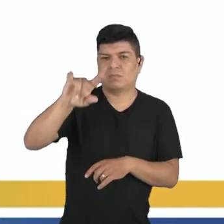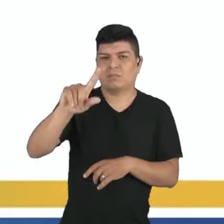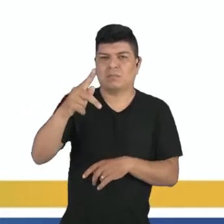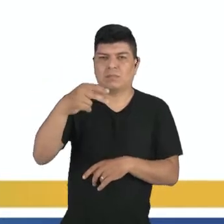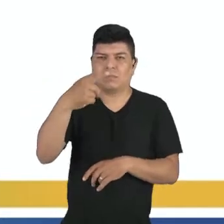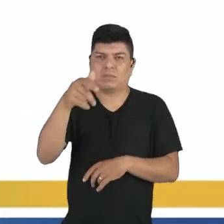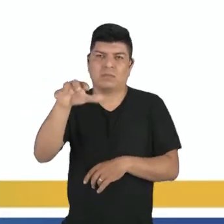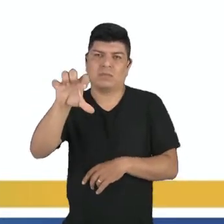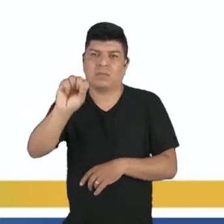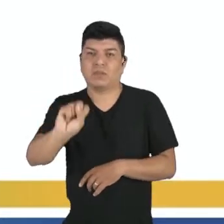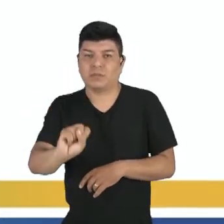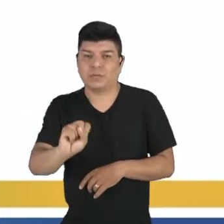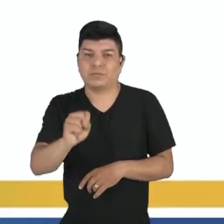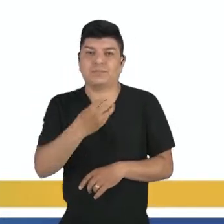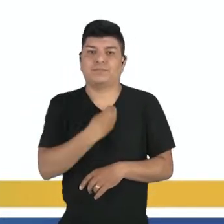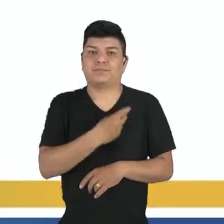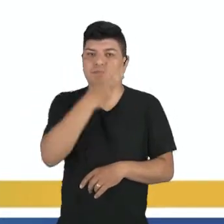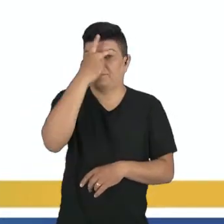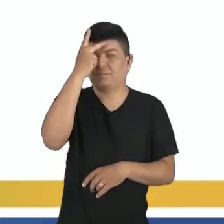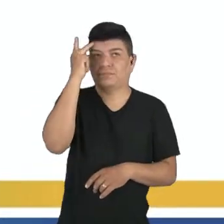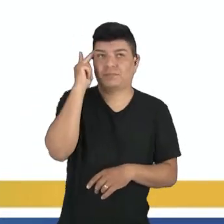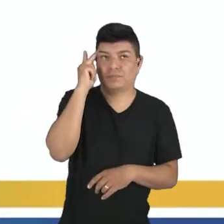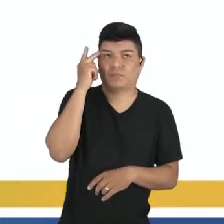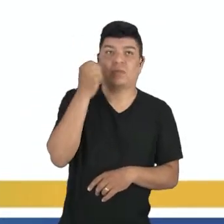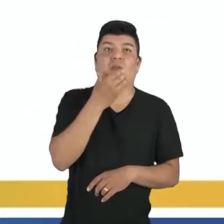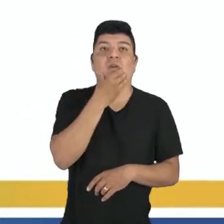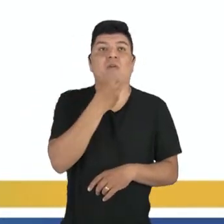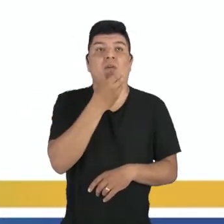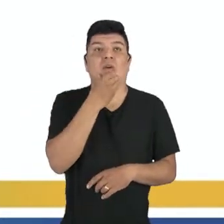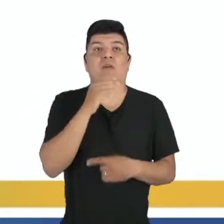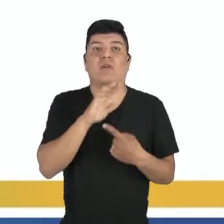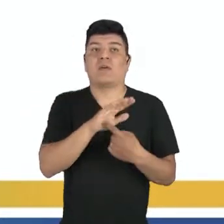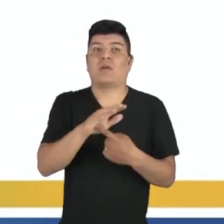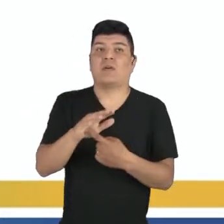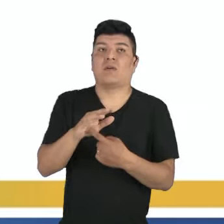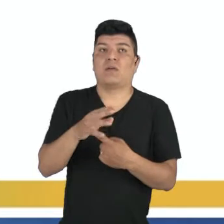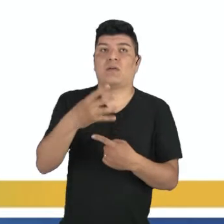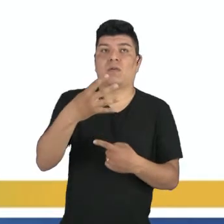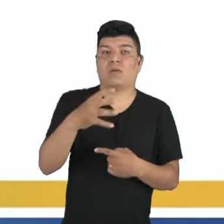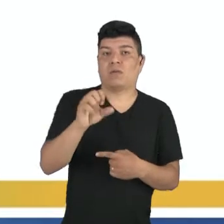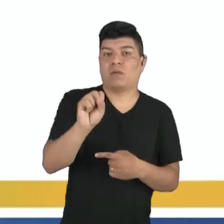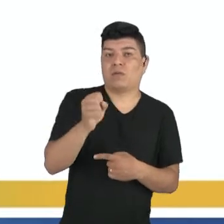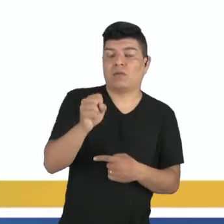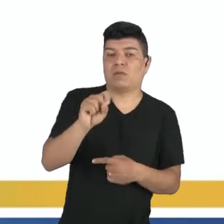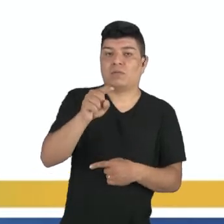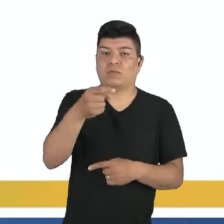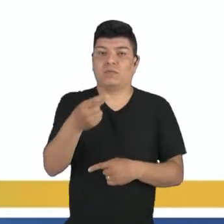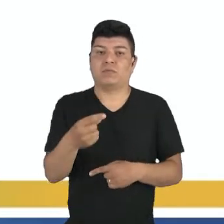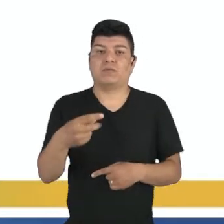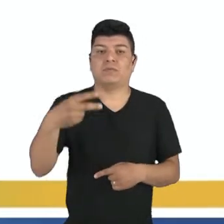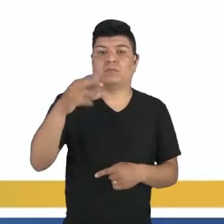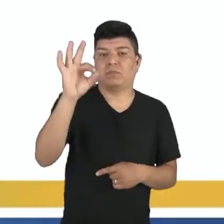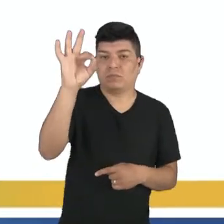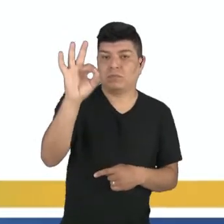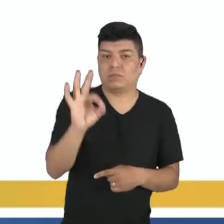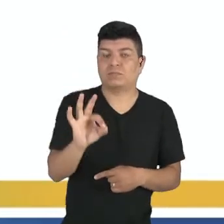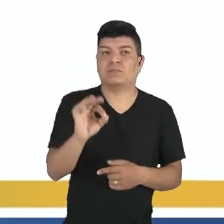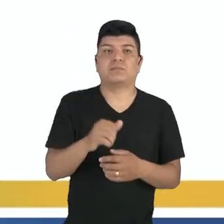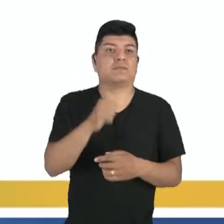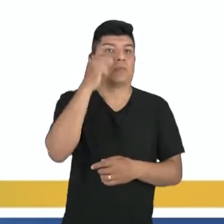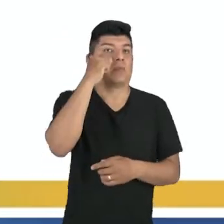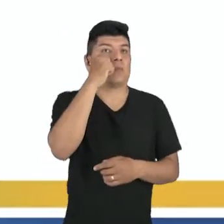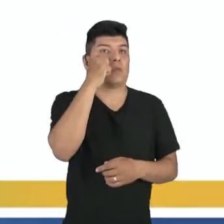de habitantes população masculina atual representa 48,2 por cento